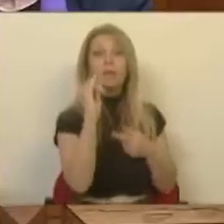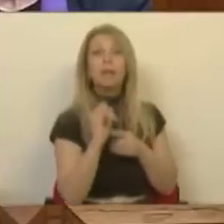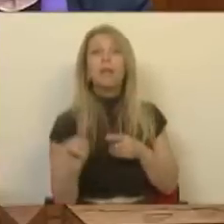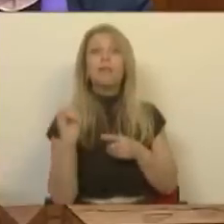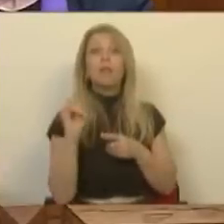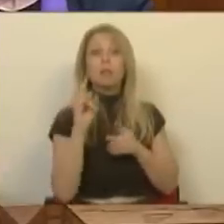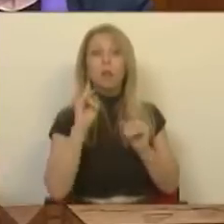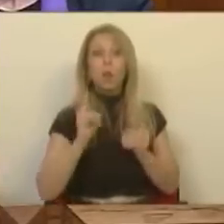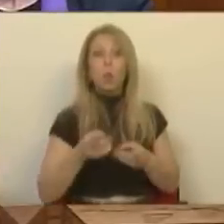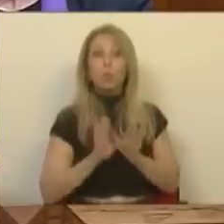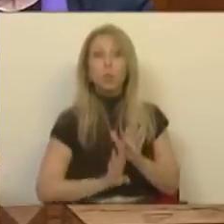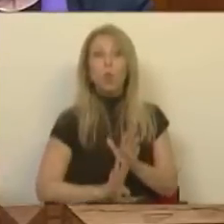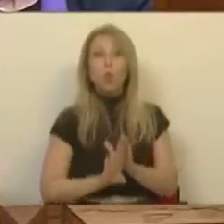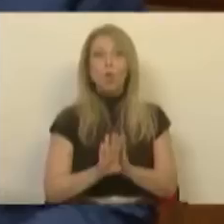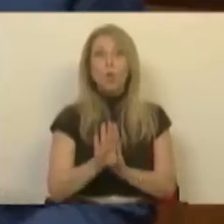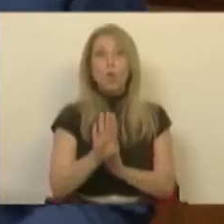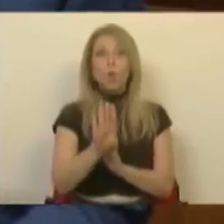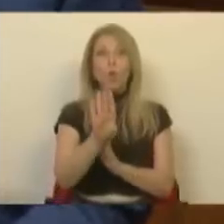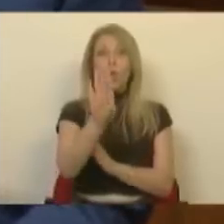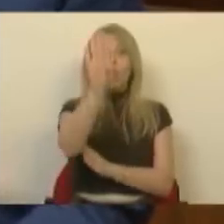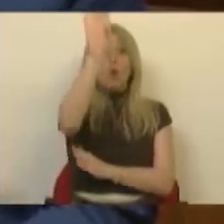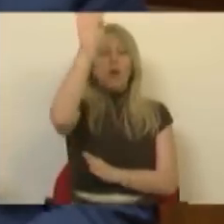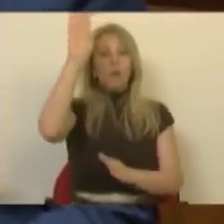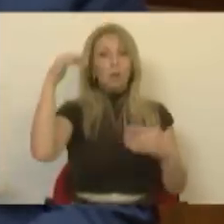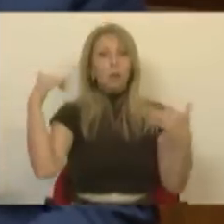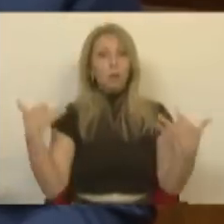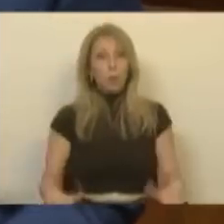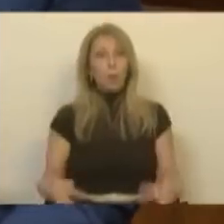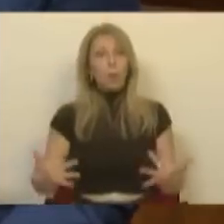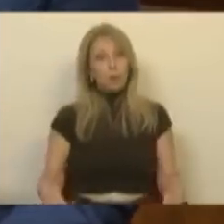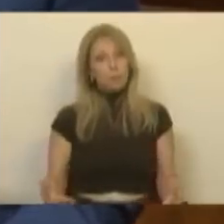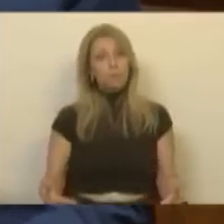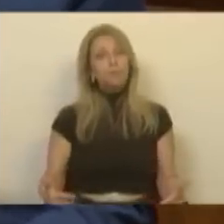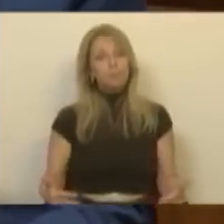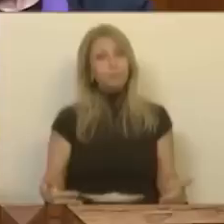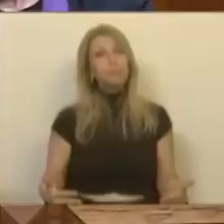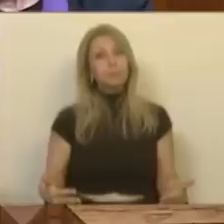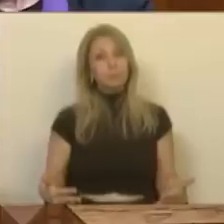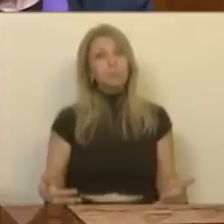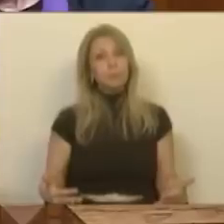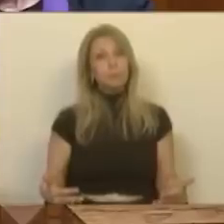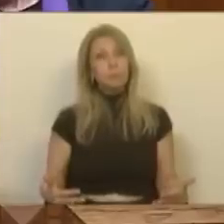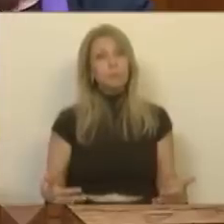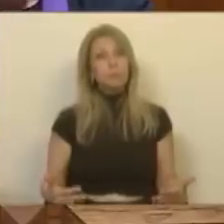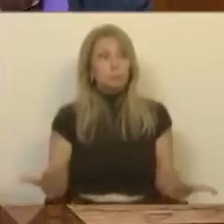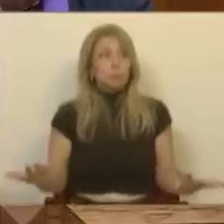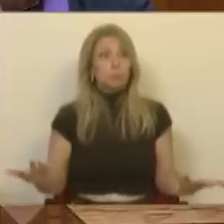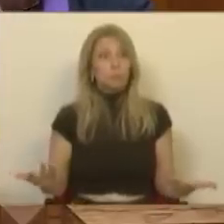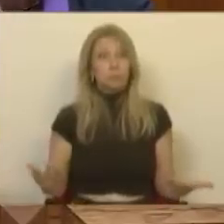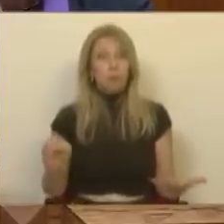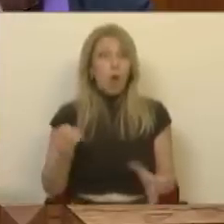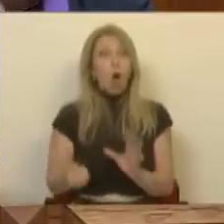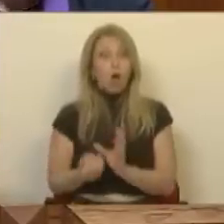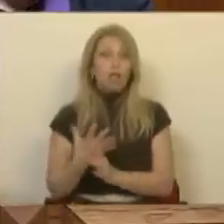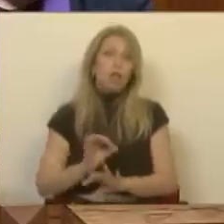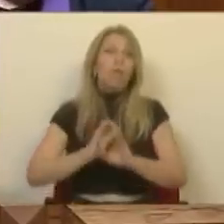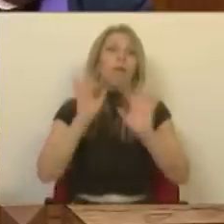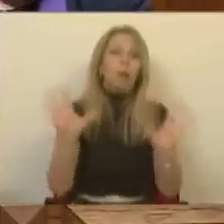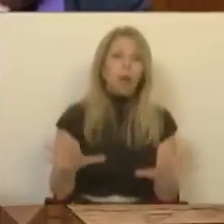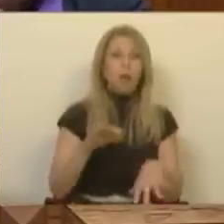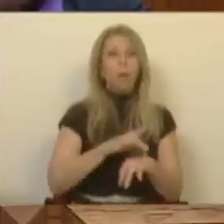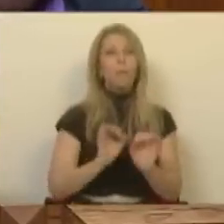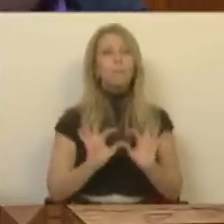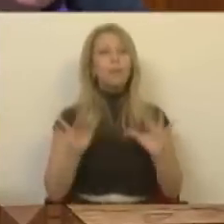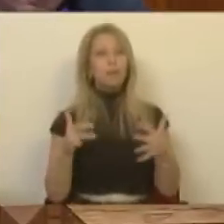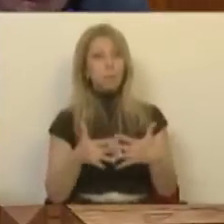subir de uma forma vertiginosa vinha da Vinha tinha tido origem obviamente durante a pandemia e foi